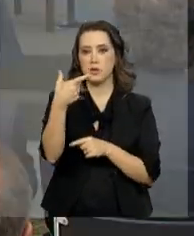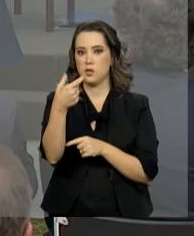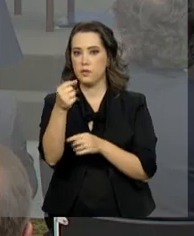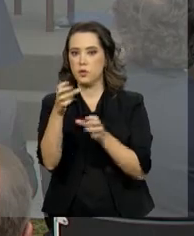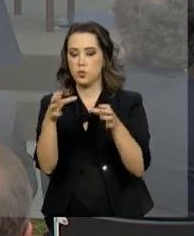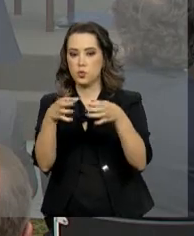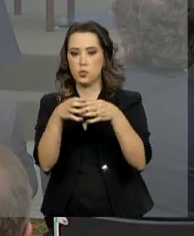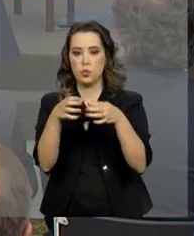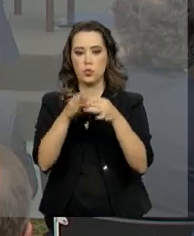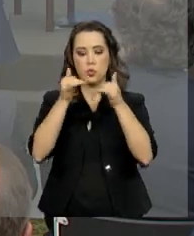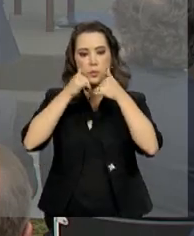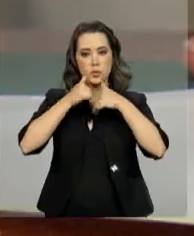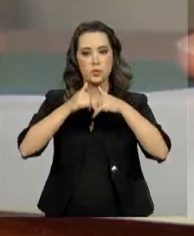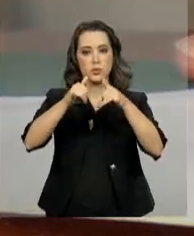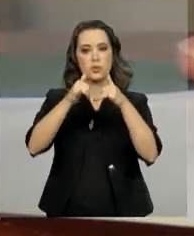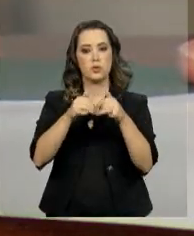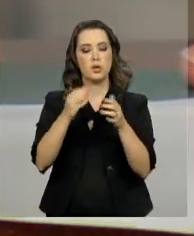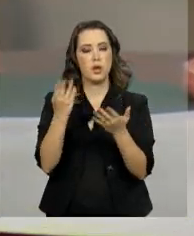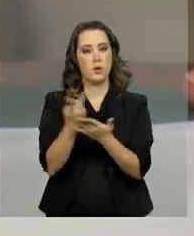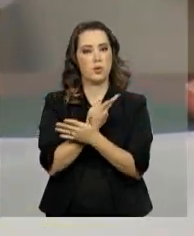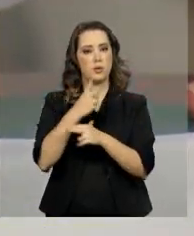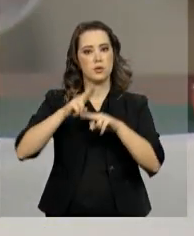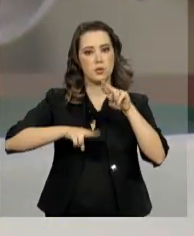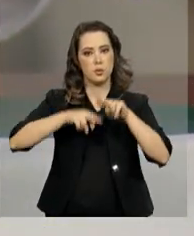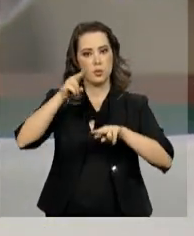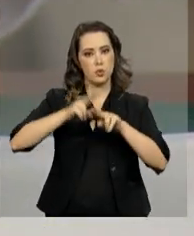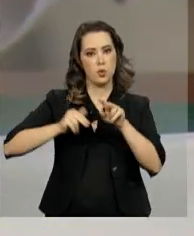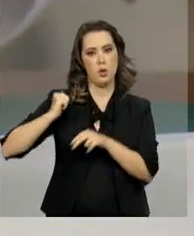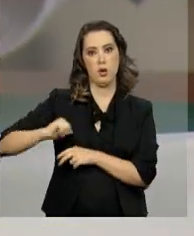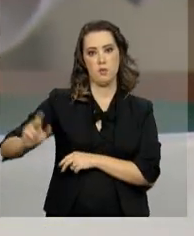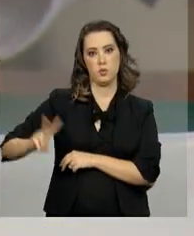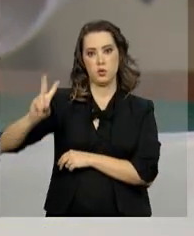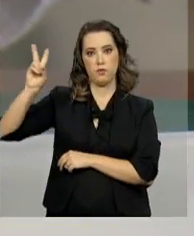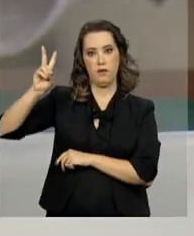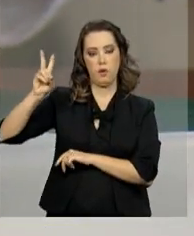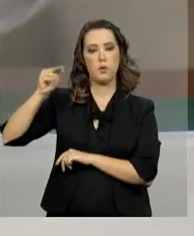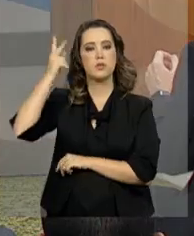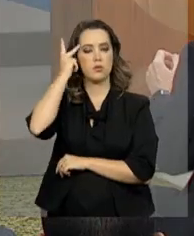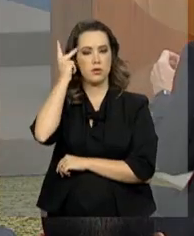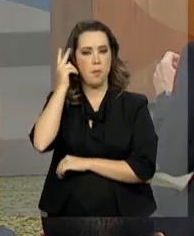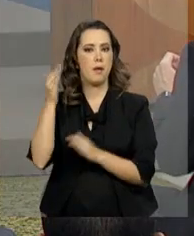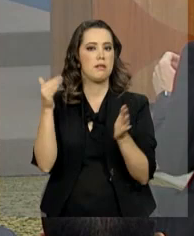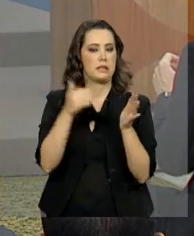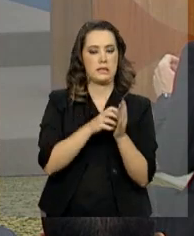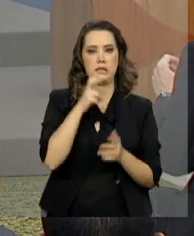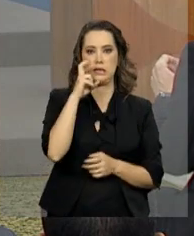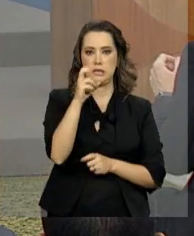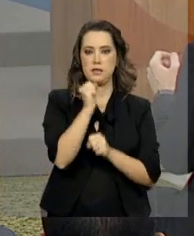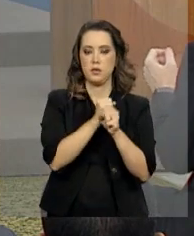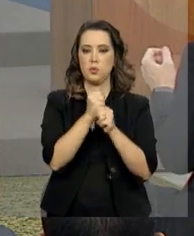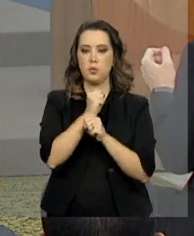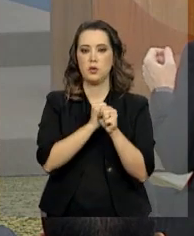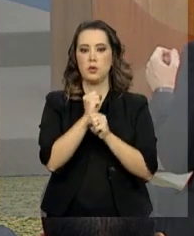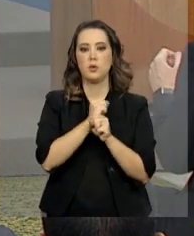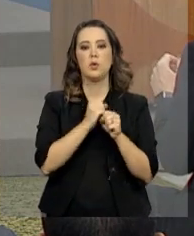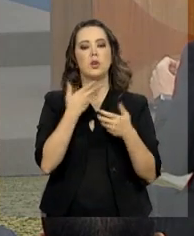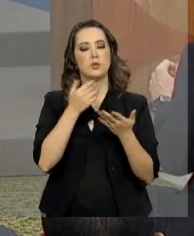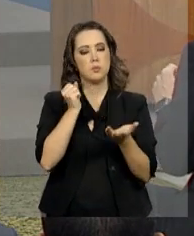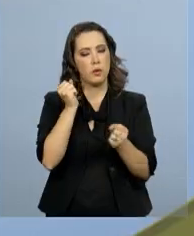linhas de transmissão realizado em junho na bolsa de valores de são paulo tem até cinco anos para concluir os